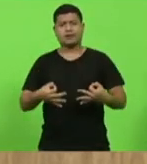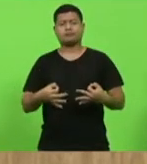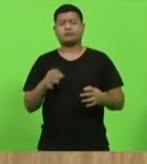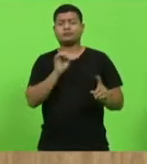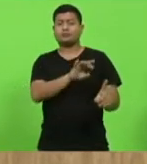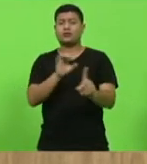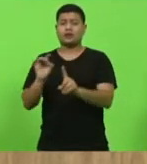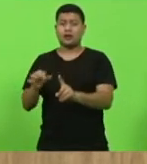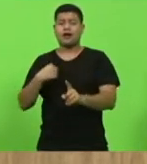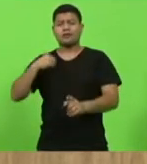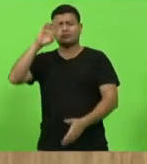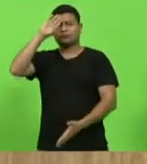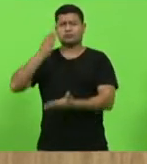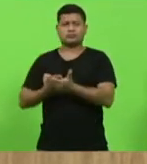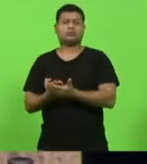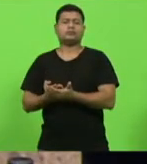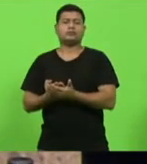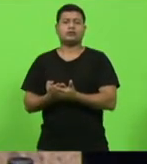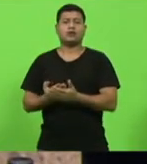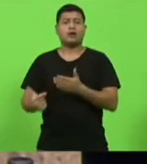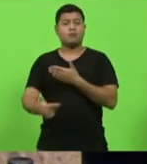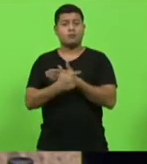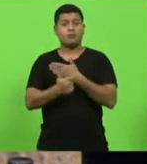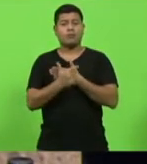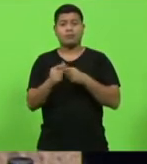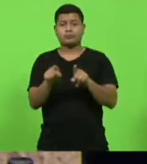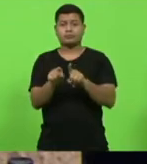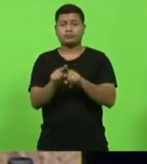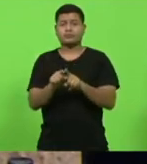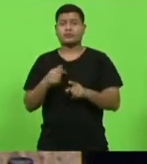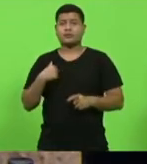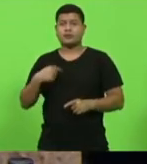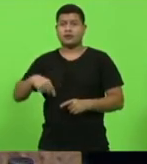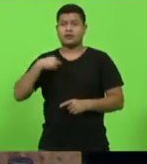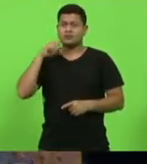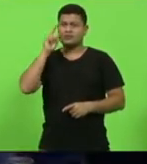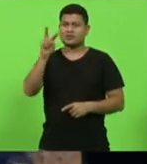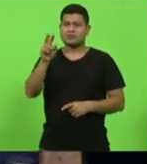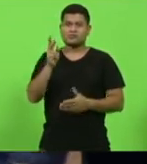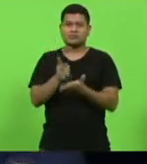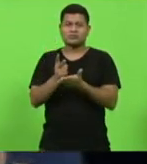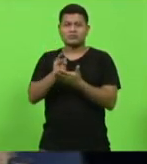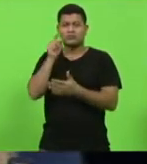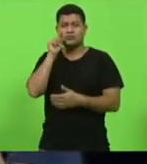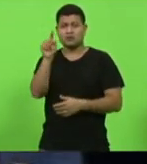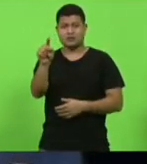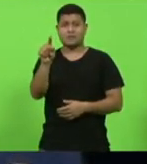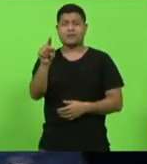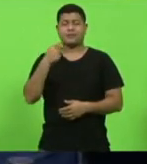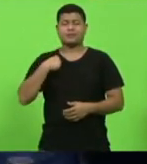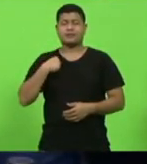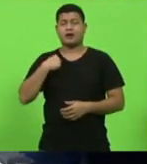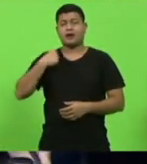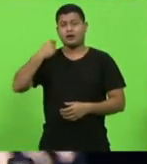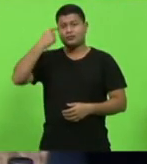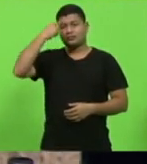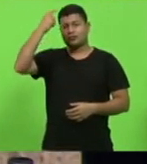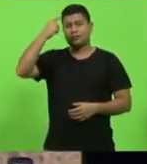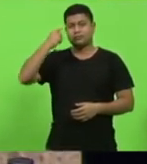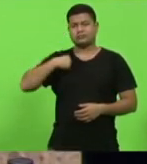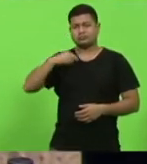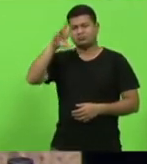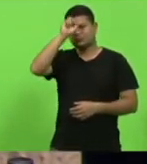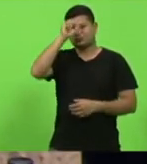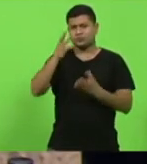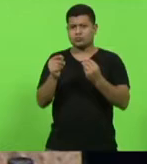um das suas convicções e seus papéis mas me permiti cada vez que vejo ao silêncio aqui me faz lembrar o quanto que